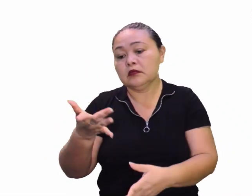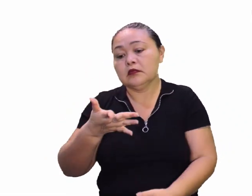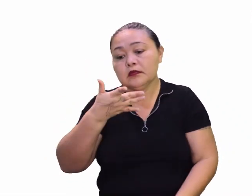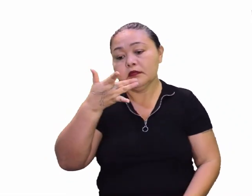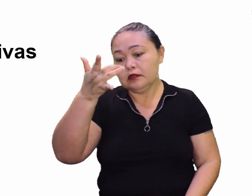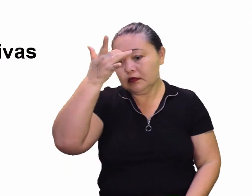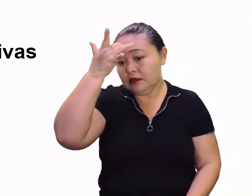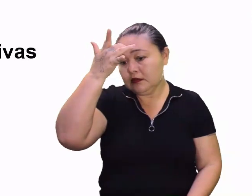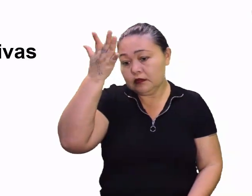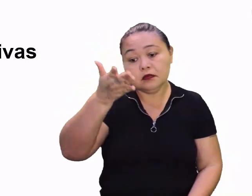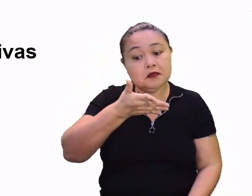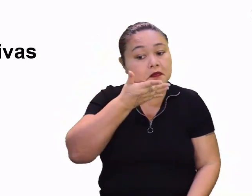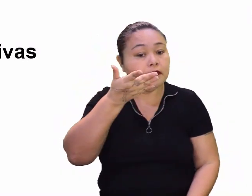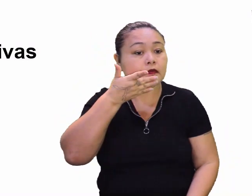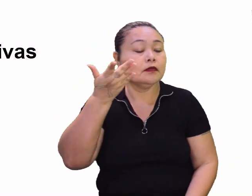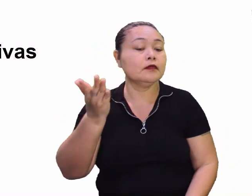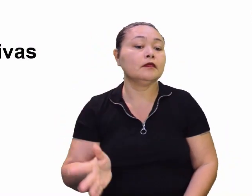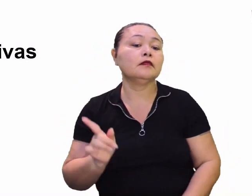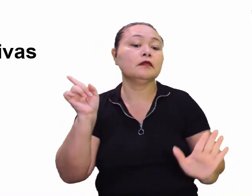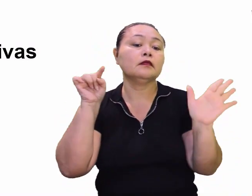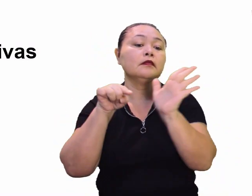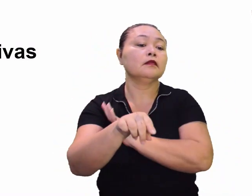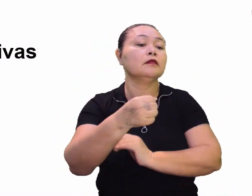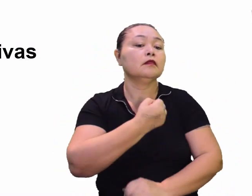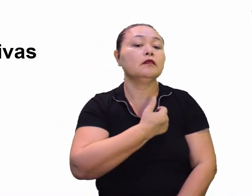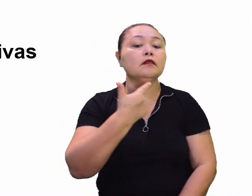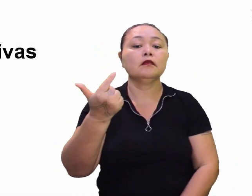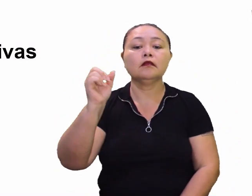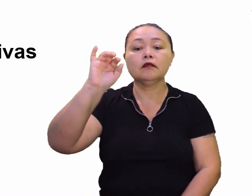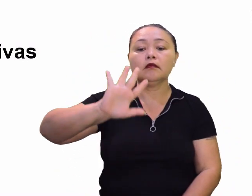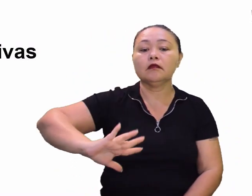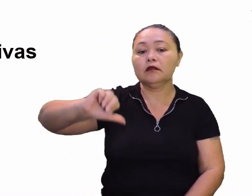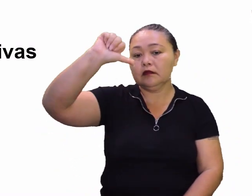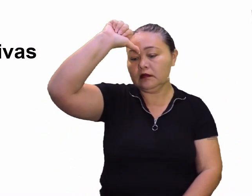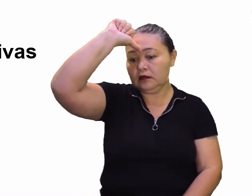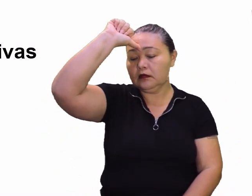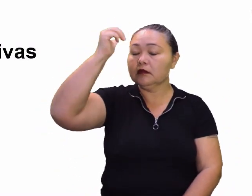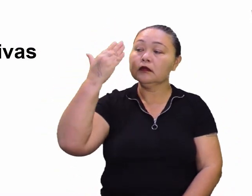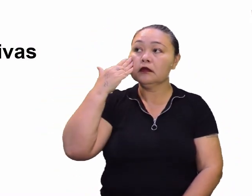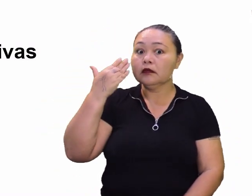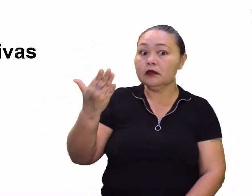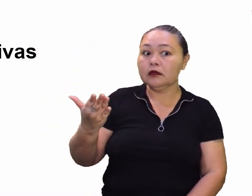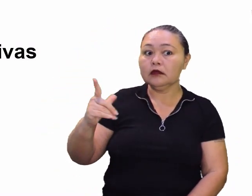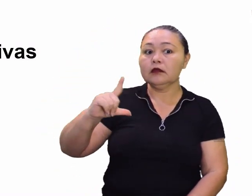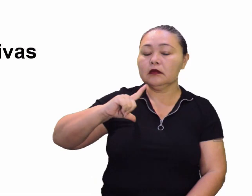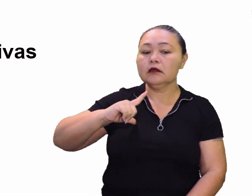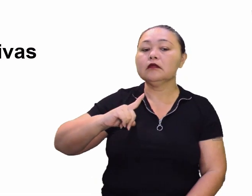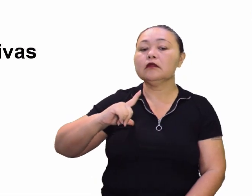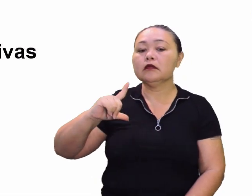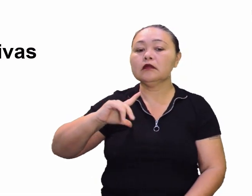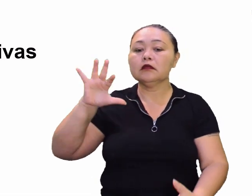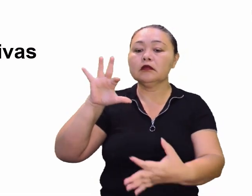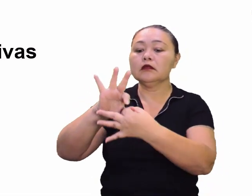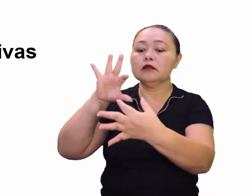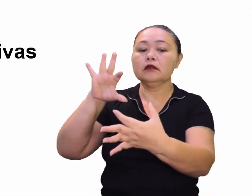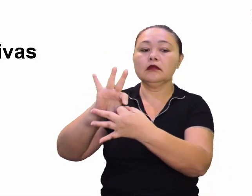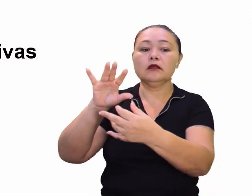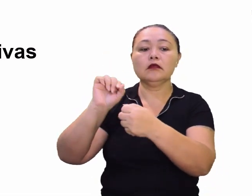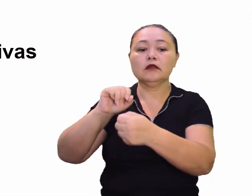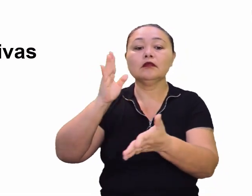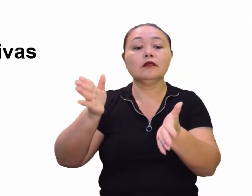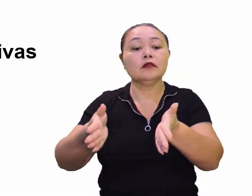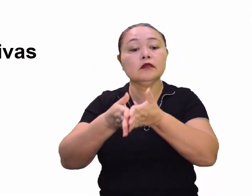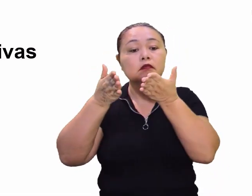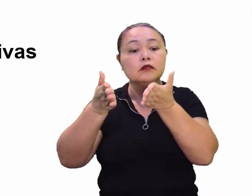açúcar. Tranquila. Questão 2. A imagem da Índia tem estado normalmente associada apenas